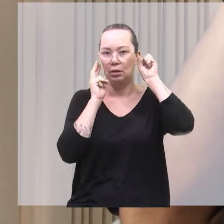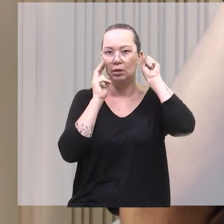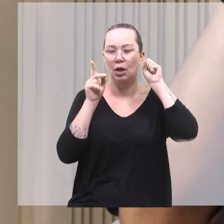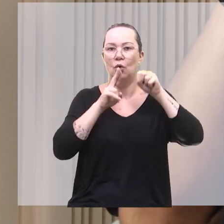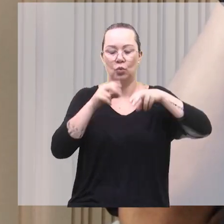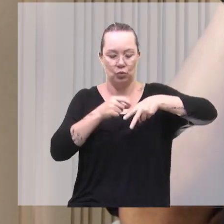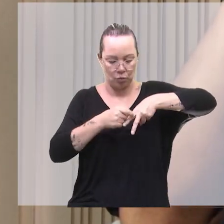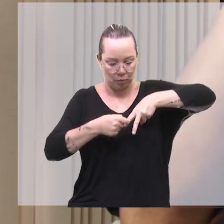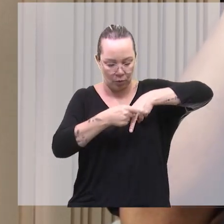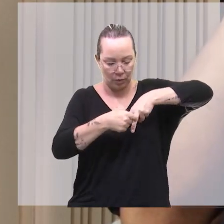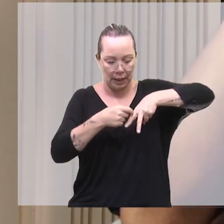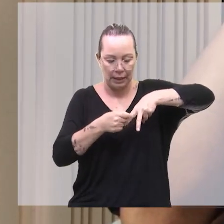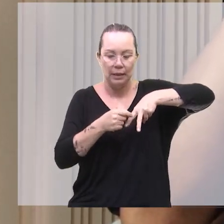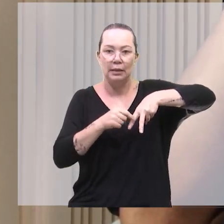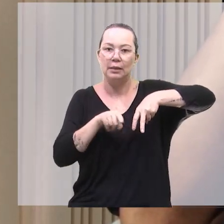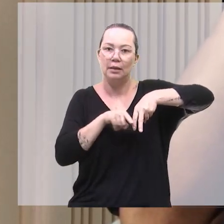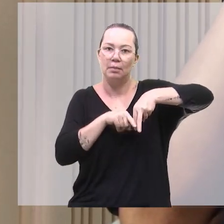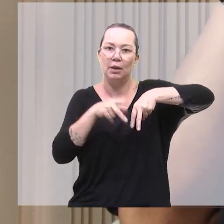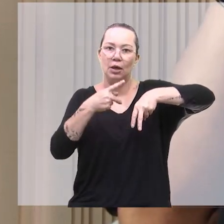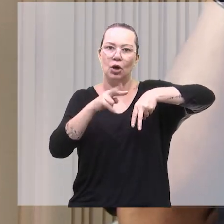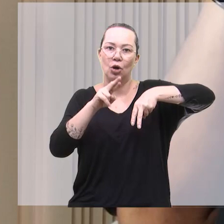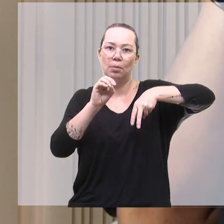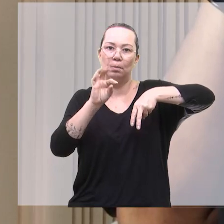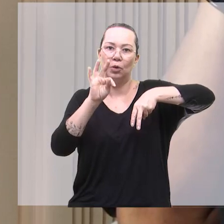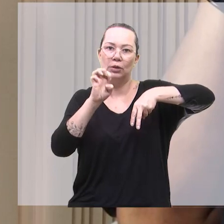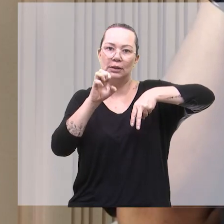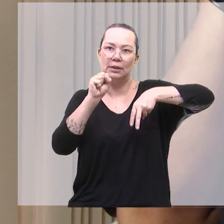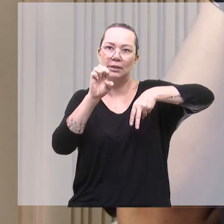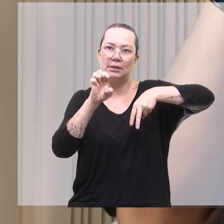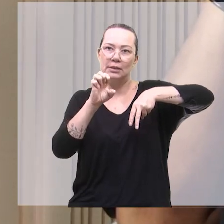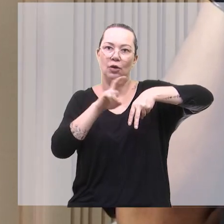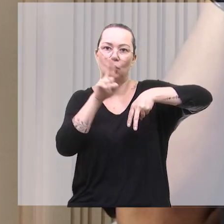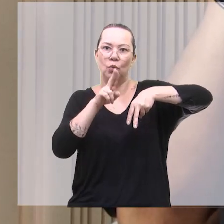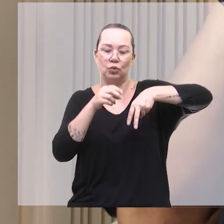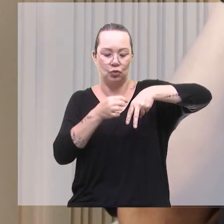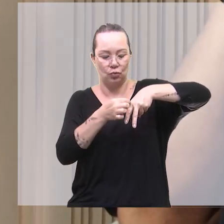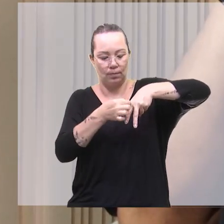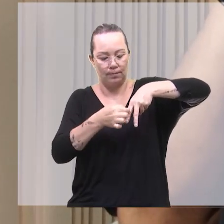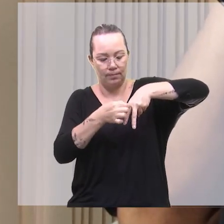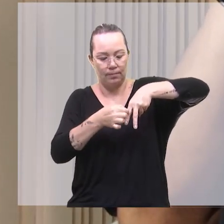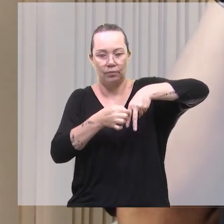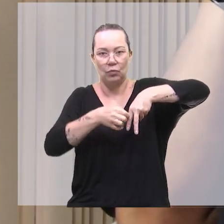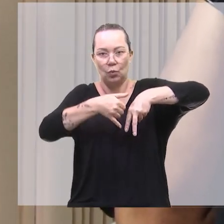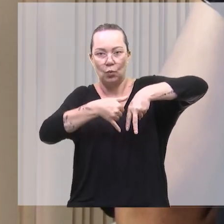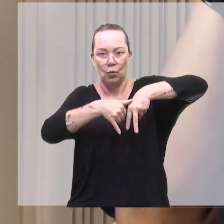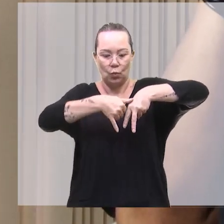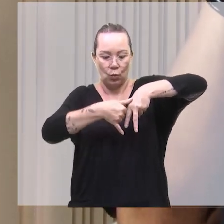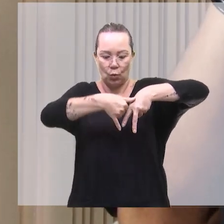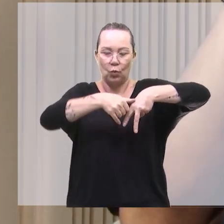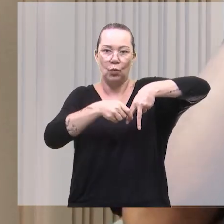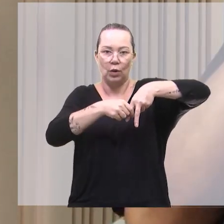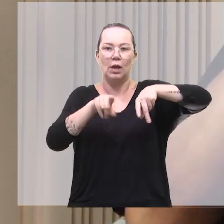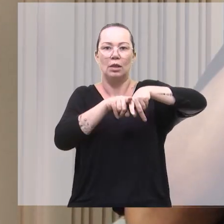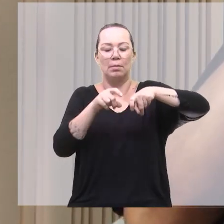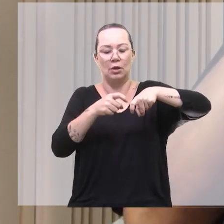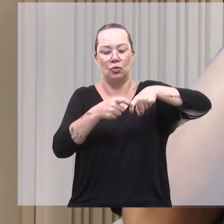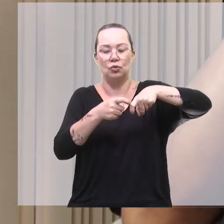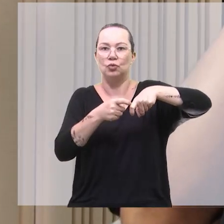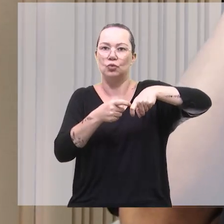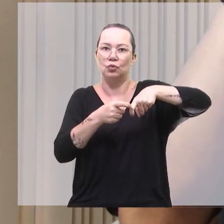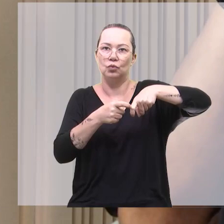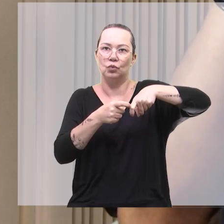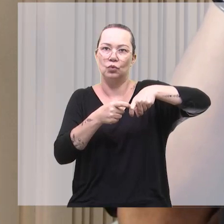no fêmur, uma prótese femoral. Uso uma vareta para manter o osso equilibrado. Uso uma prótese no